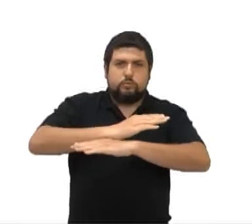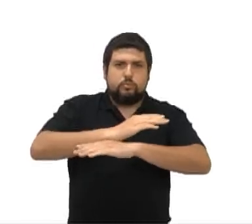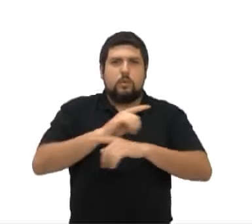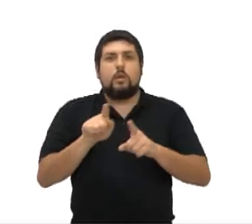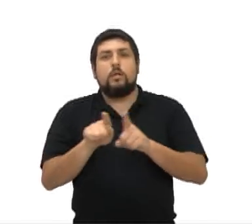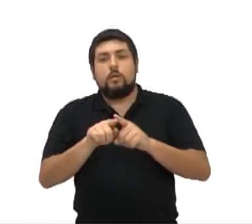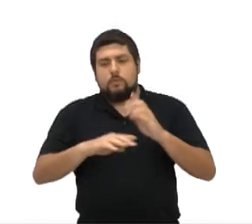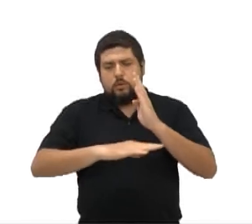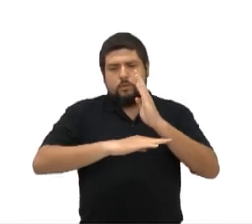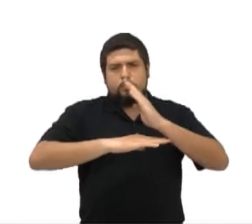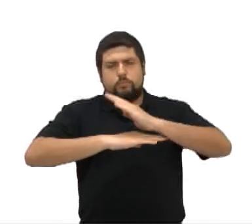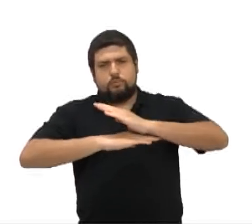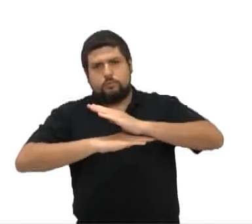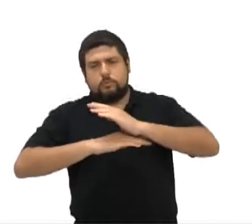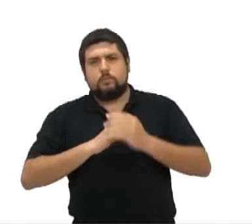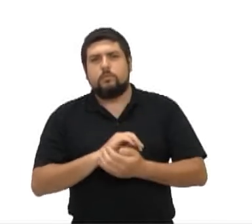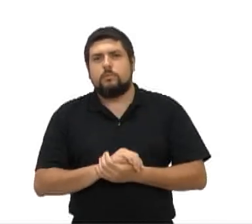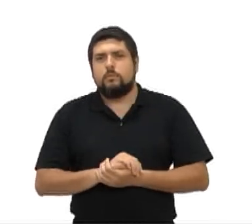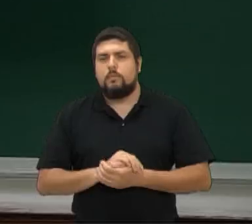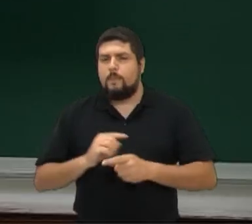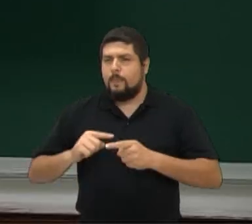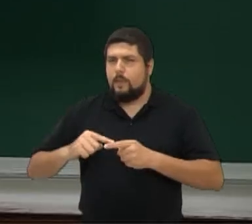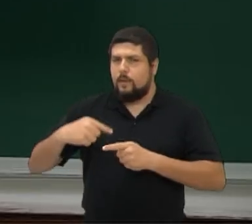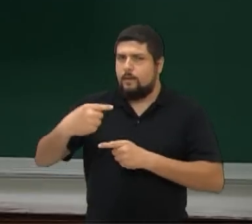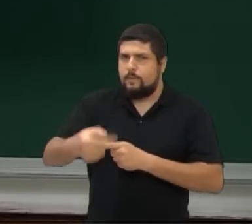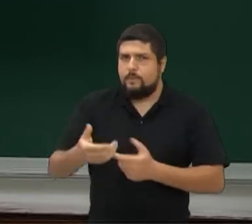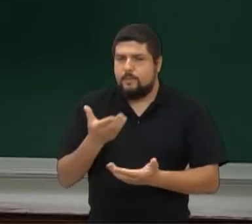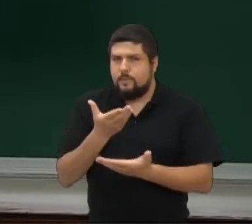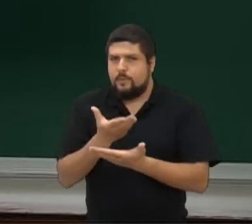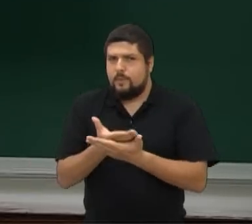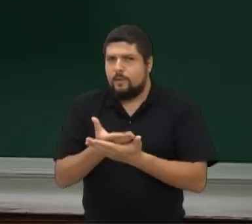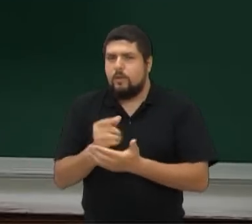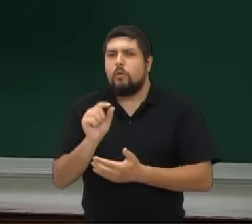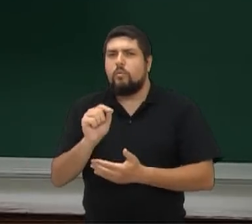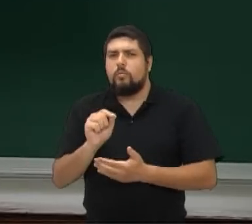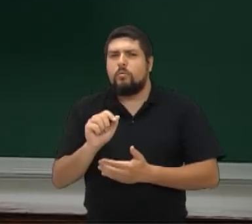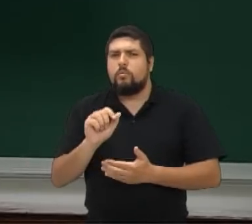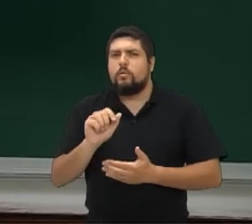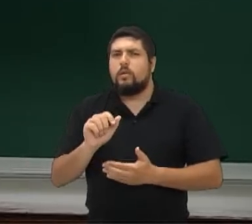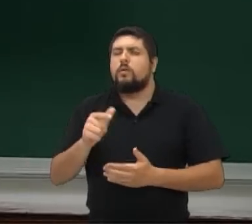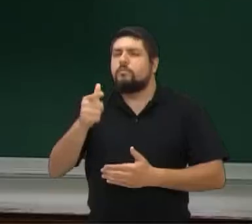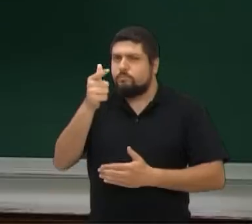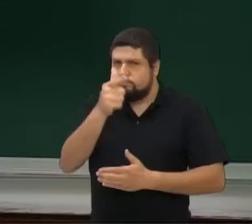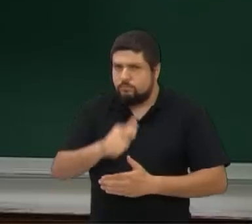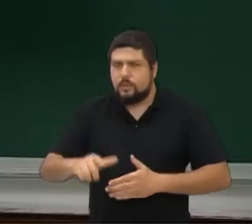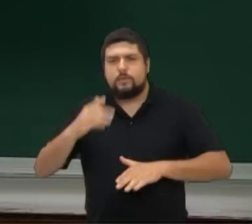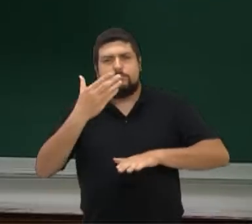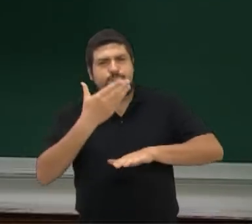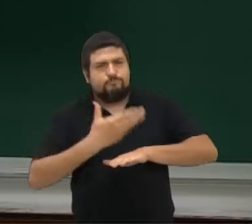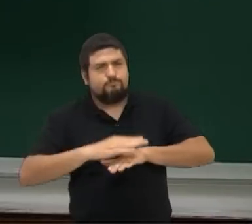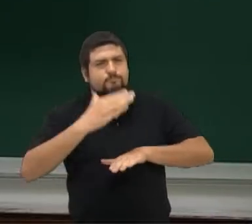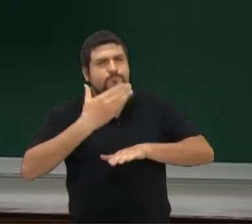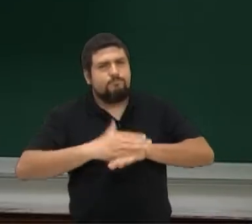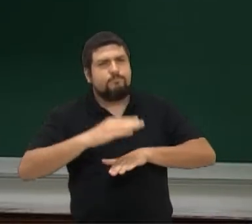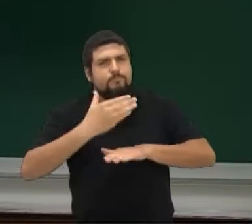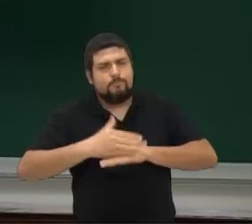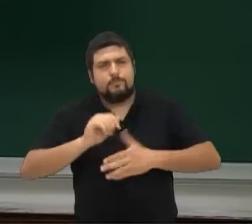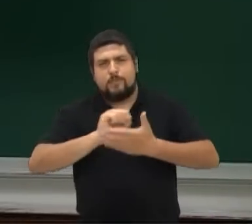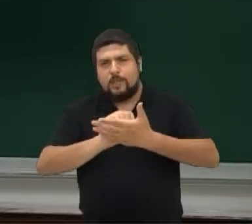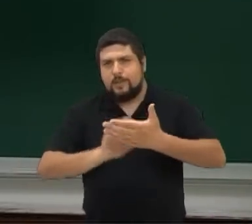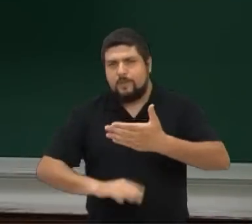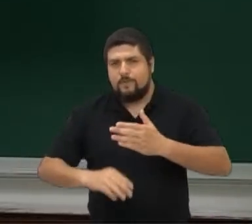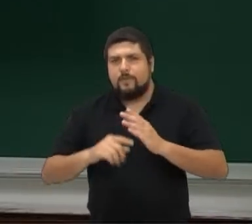Na próxima aula, tá? Nós vamos trabalhar com mais exercícios sobre ângulos.